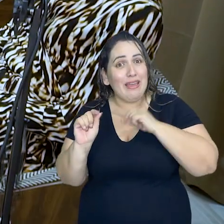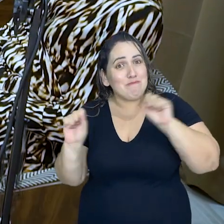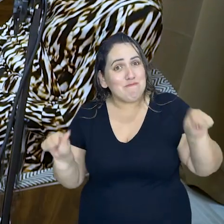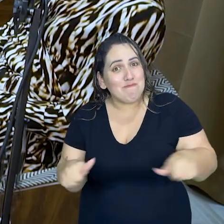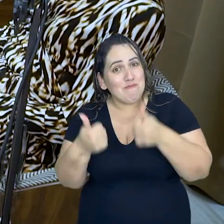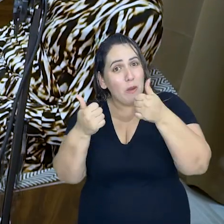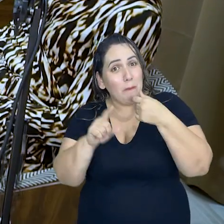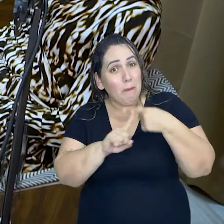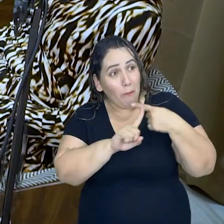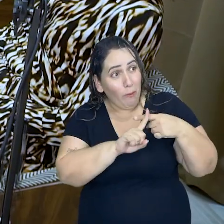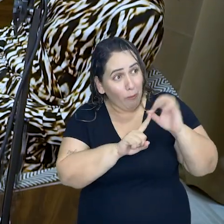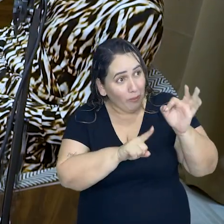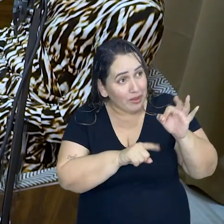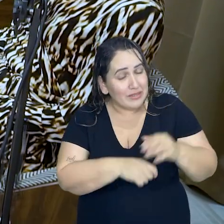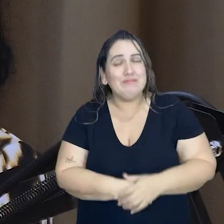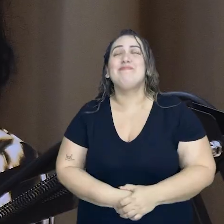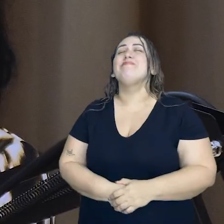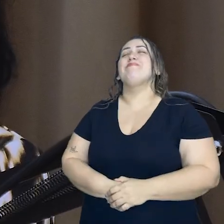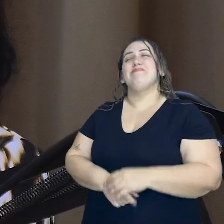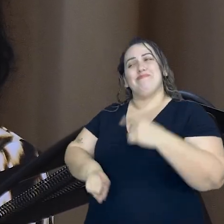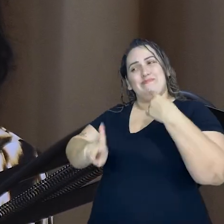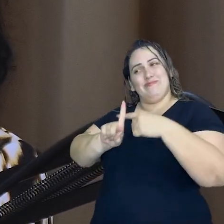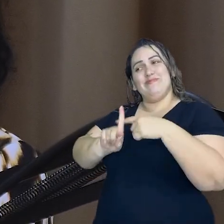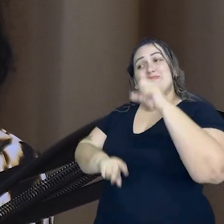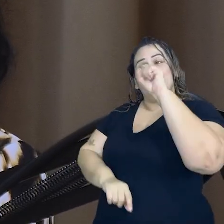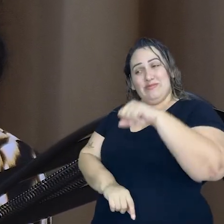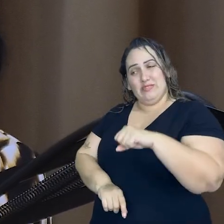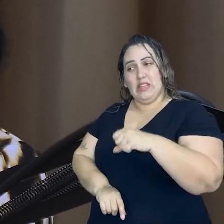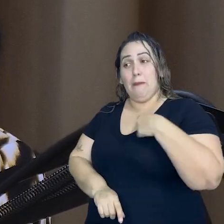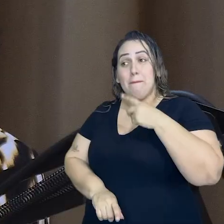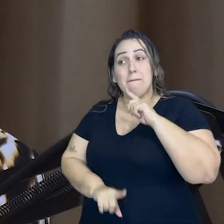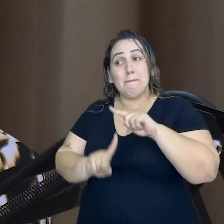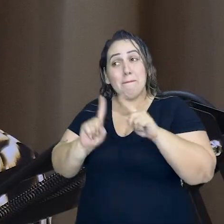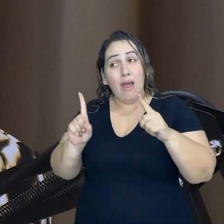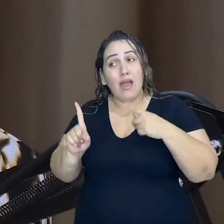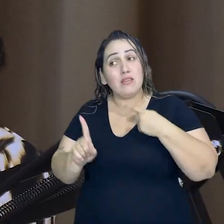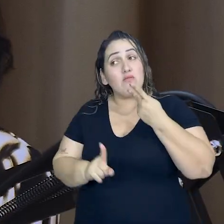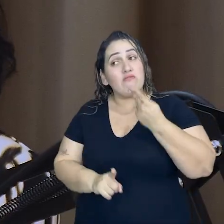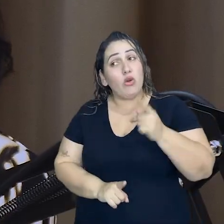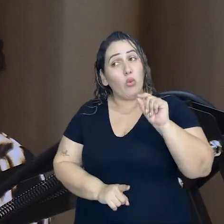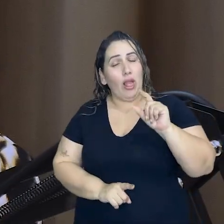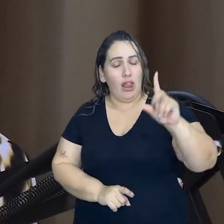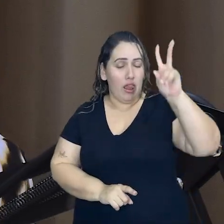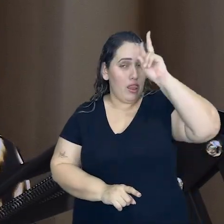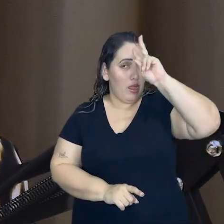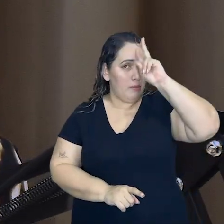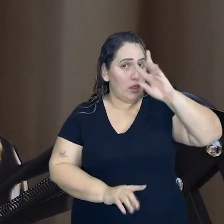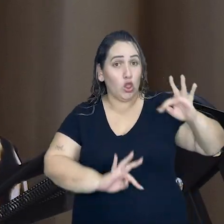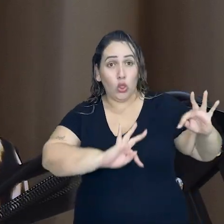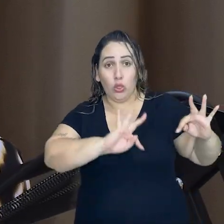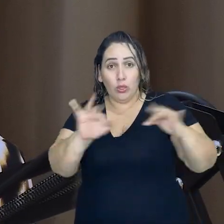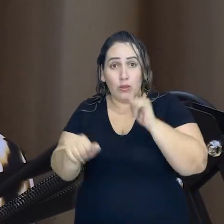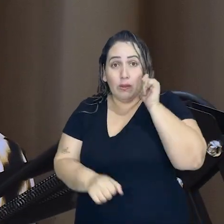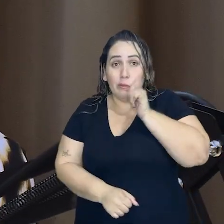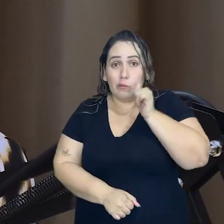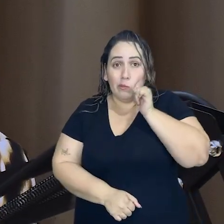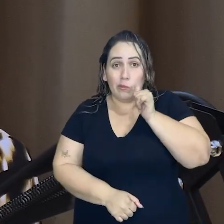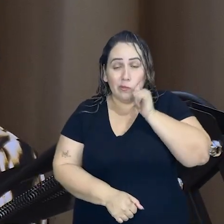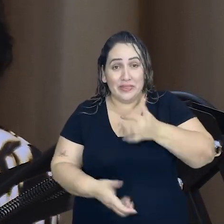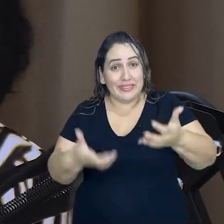surtido efeito. Tem surtido efeito. Agora, eu faço aqui um lembrete a todas aquelas que